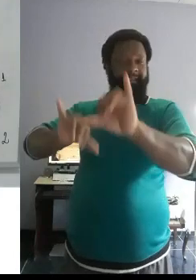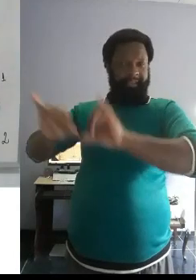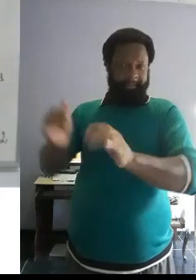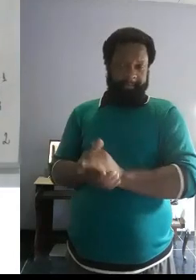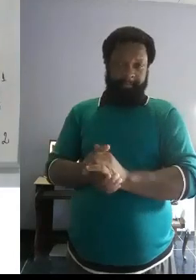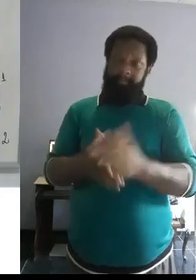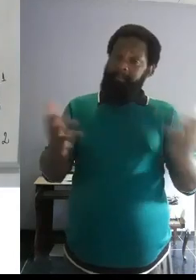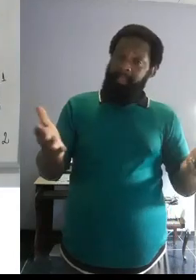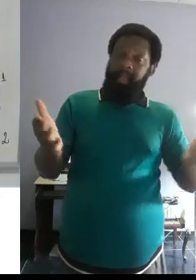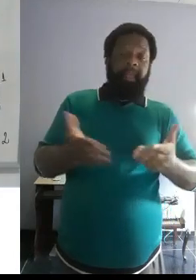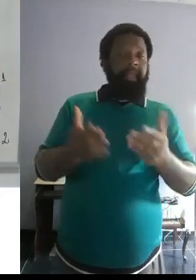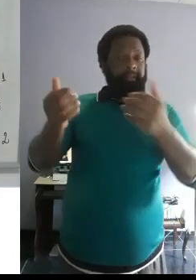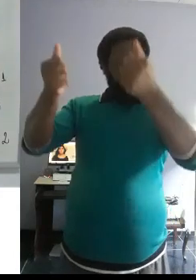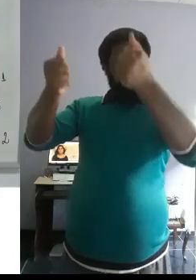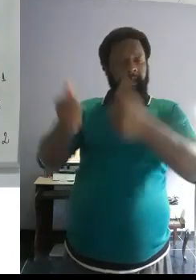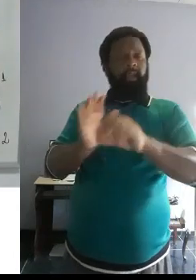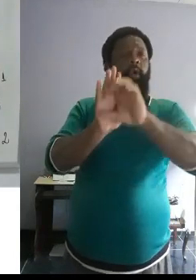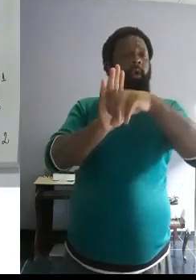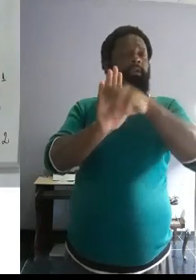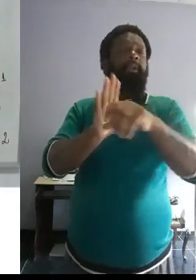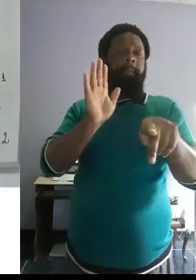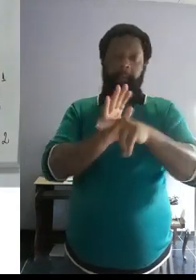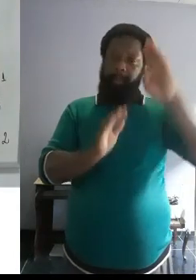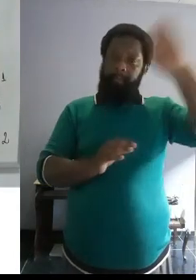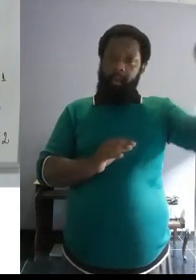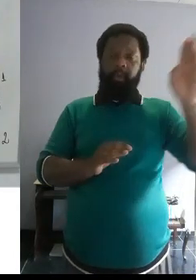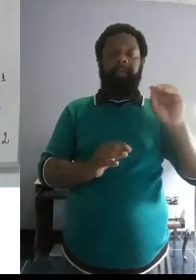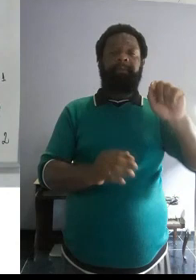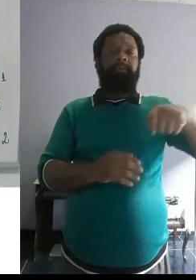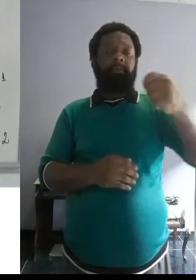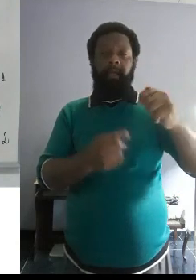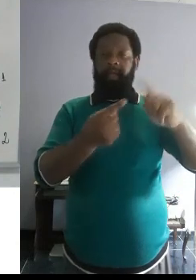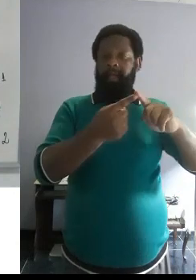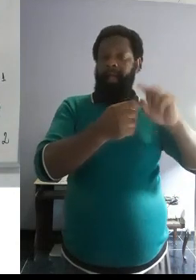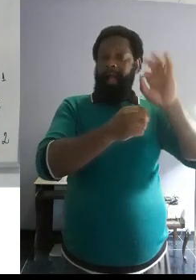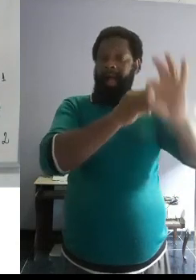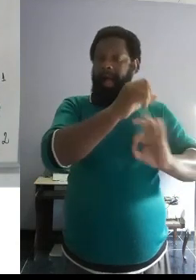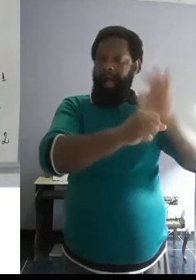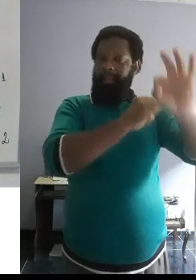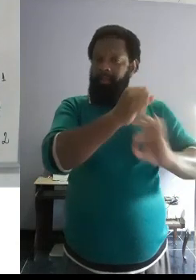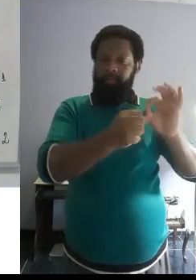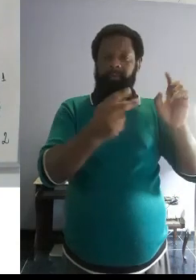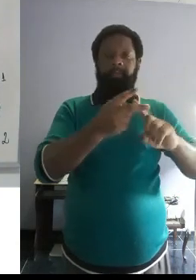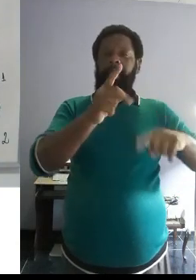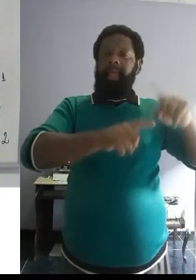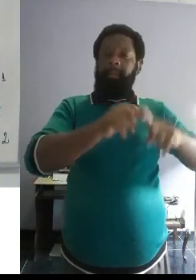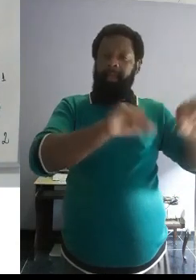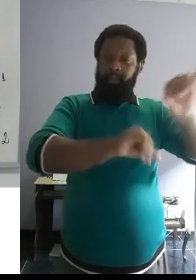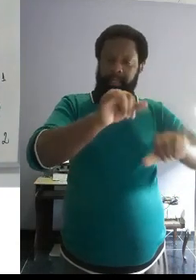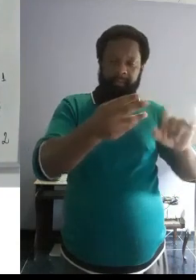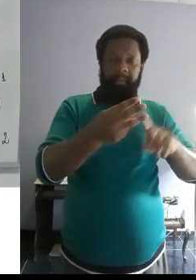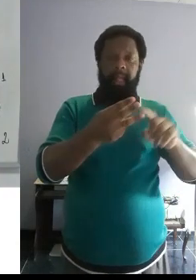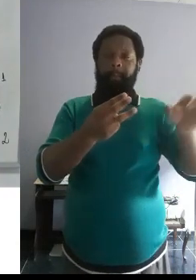Bom, aqui eu coloquei alguns conceitos fundamentais. A definição de átomo, de elemento químico e de